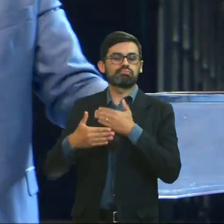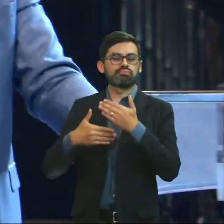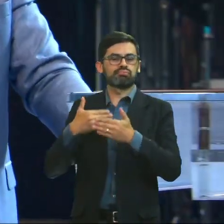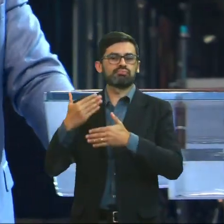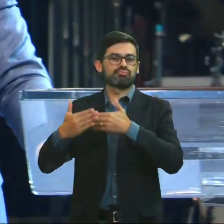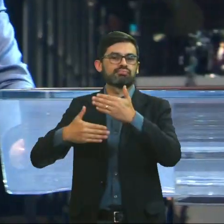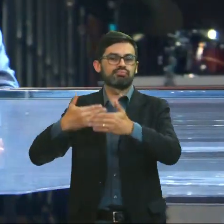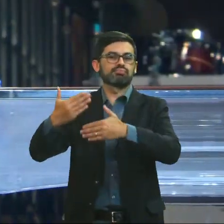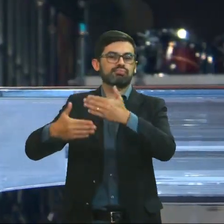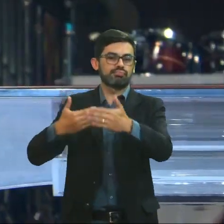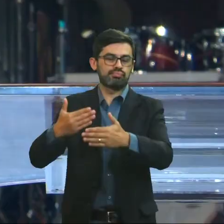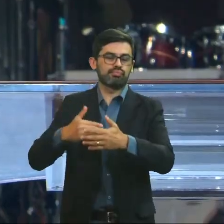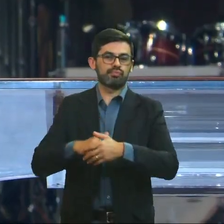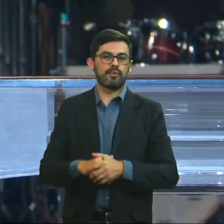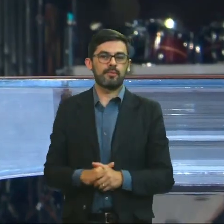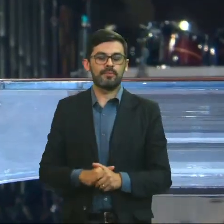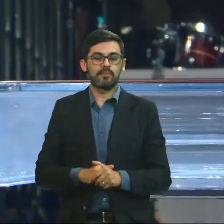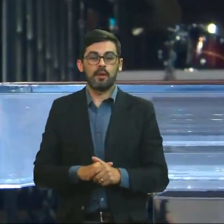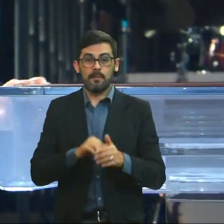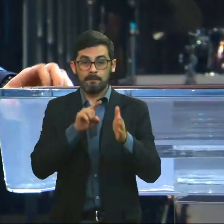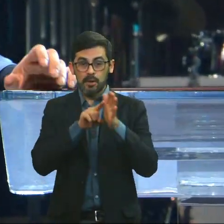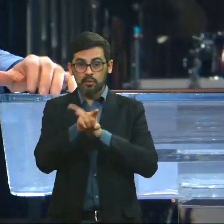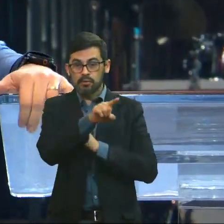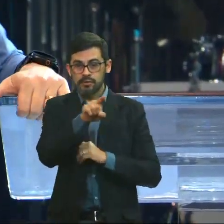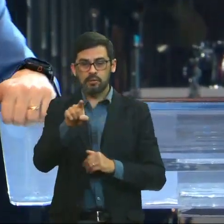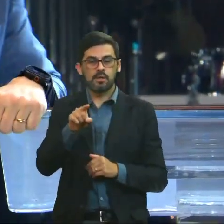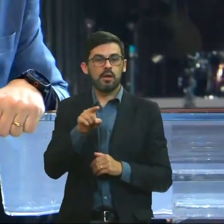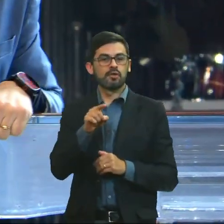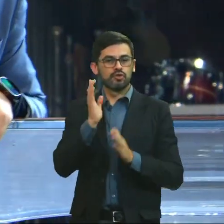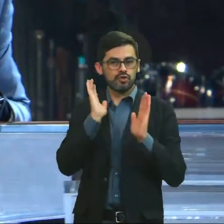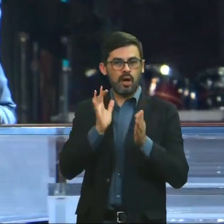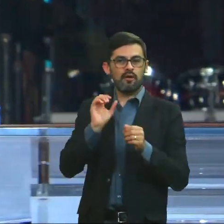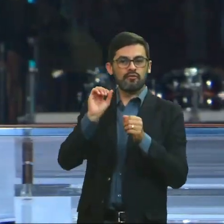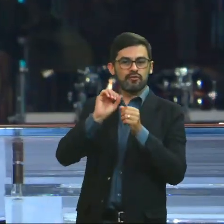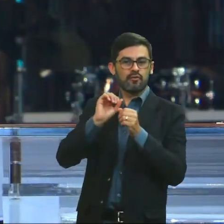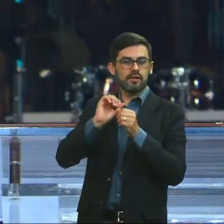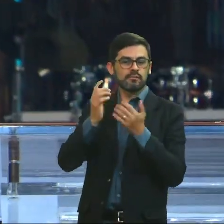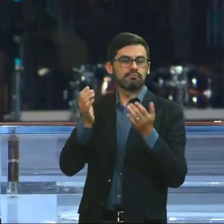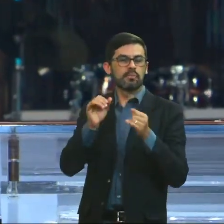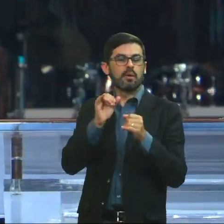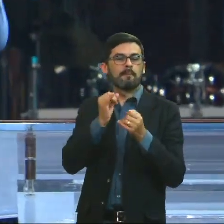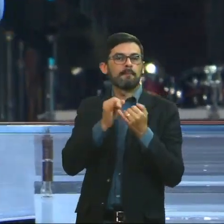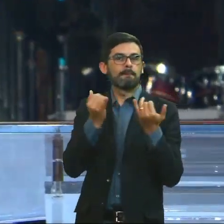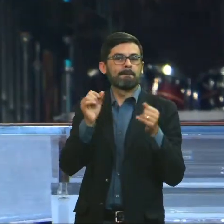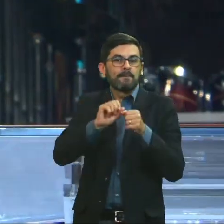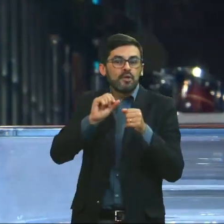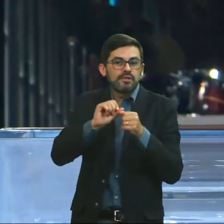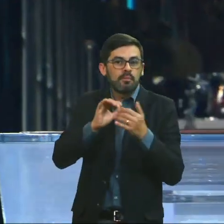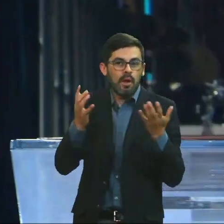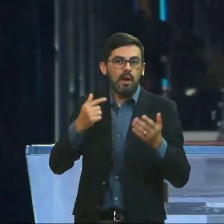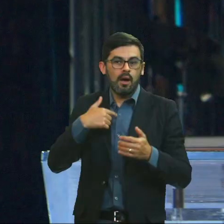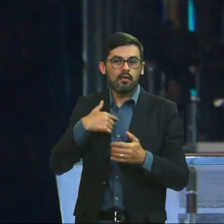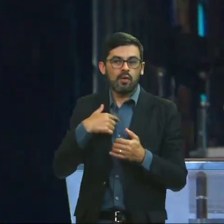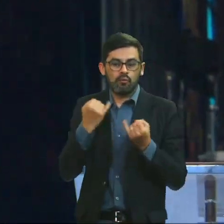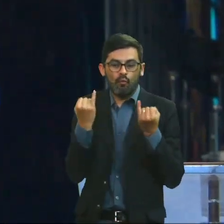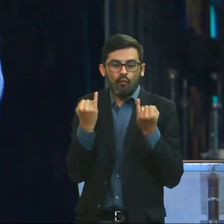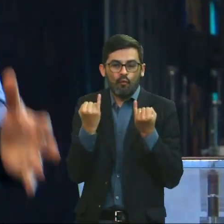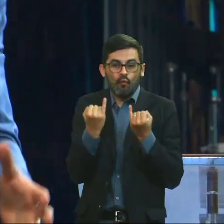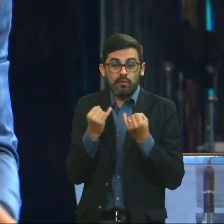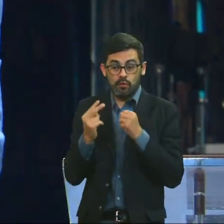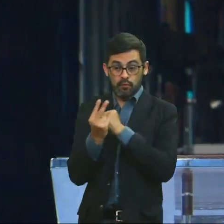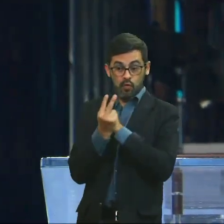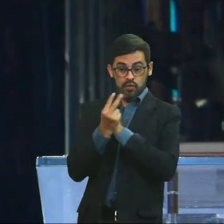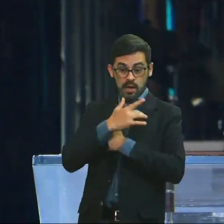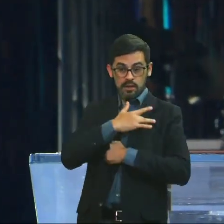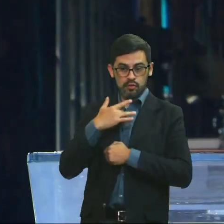assim, pastor? Quem aqui já se comprometeu a fazer regime, né? Fala assim, agora eu vou cuidar da minha saúde,